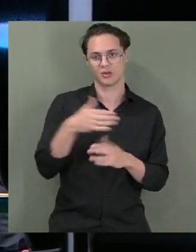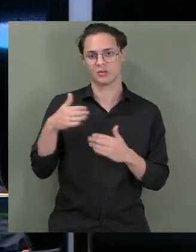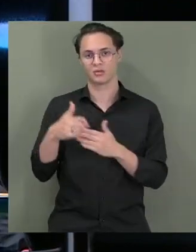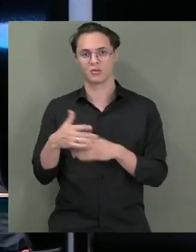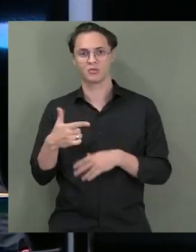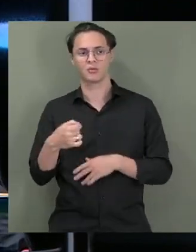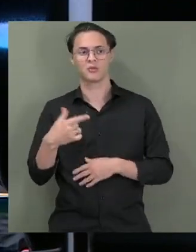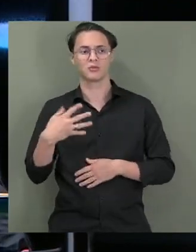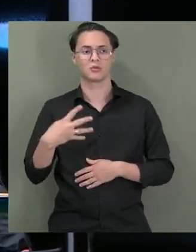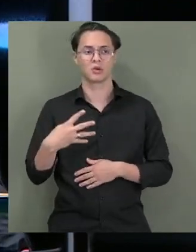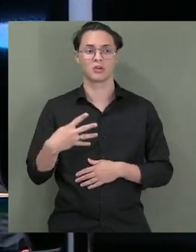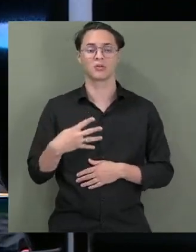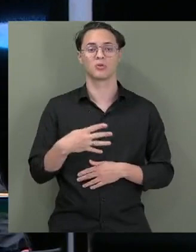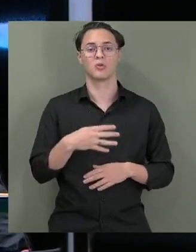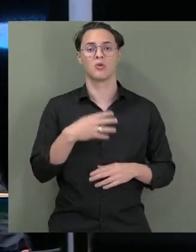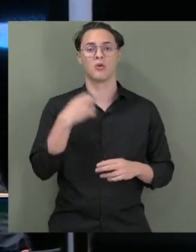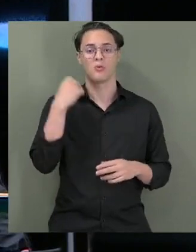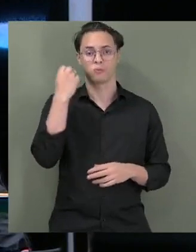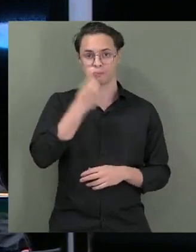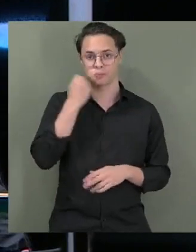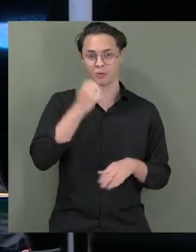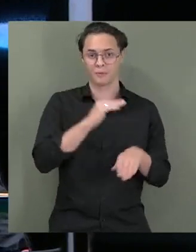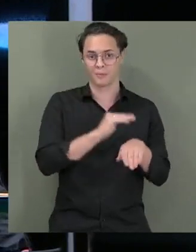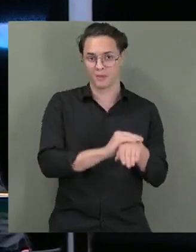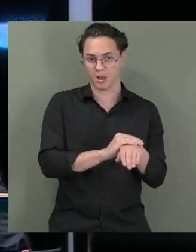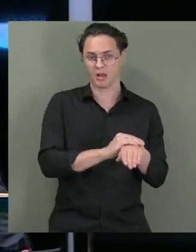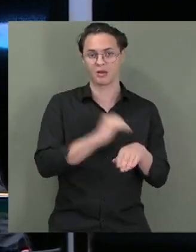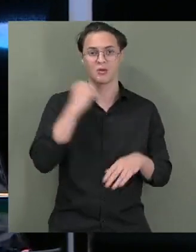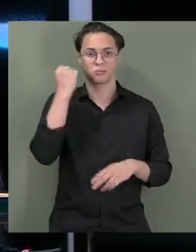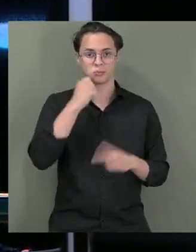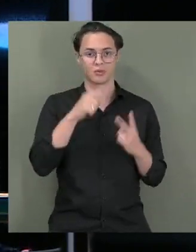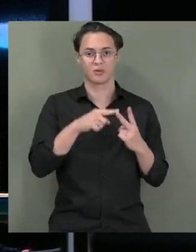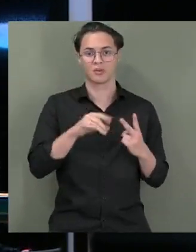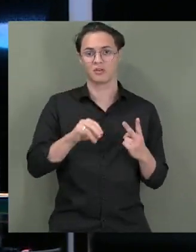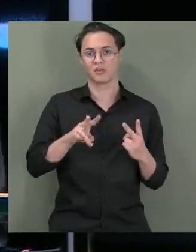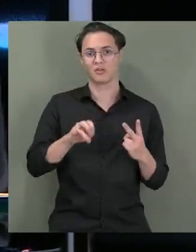2023-2024, as nobres senadoras Mara Gabrilli e Ivete da Silveira.